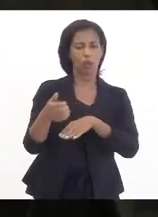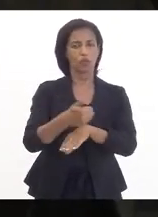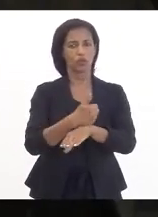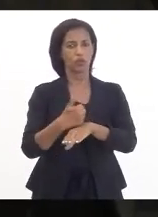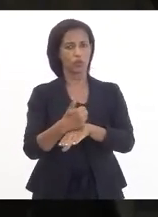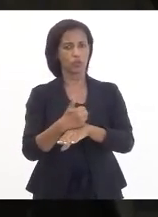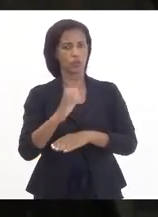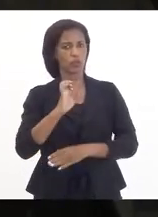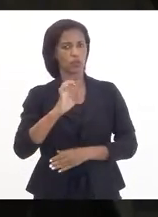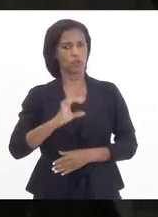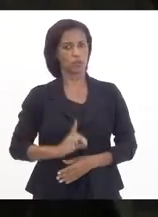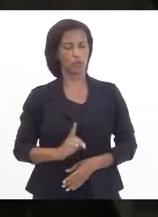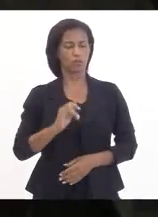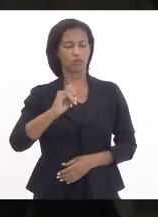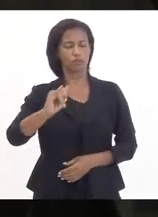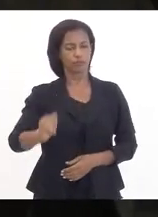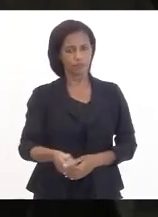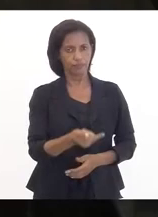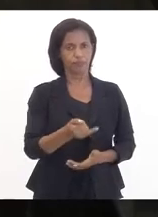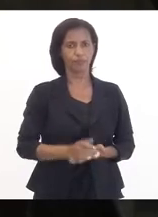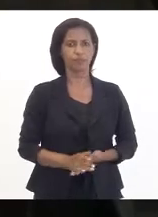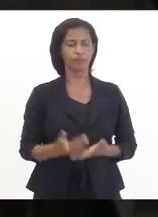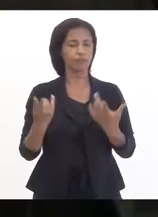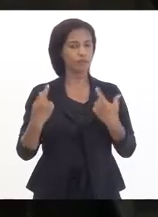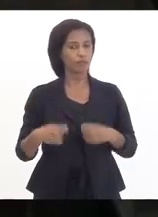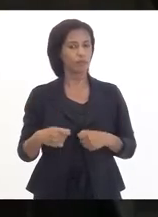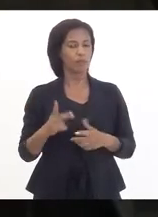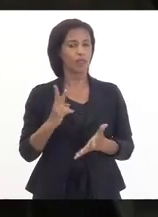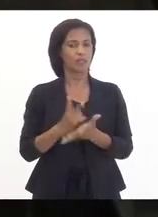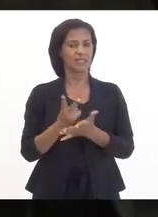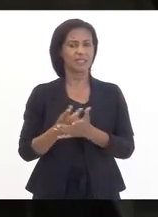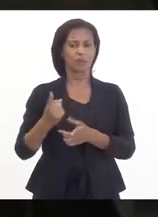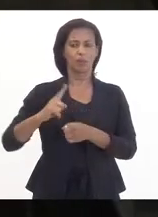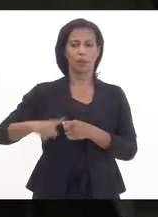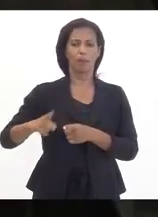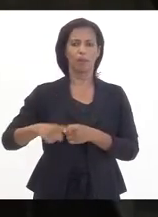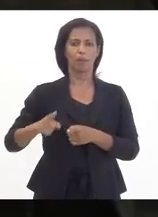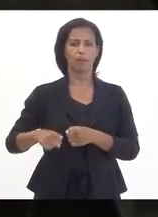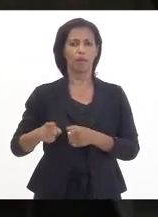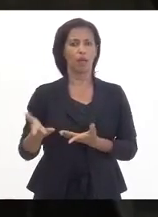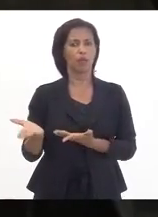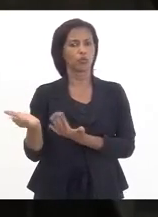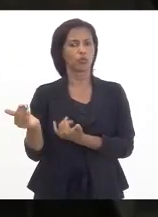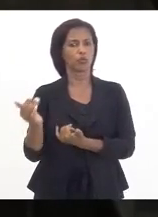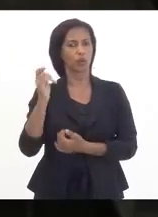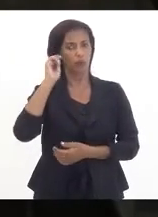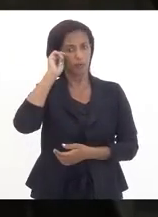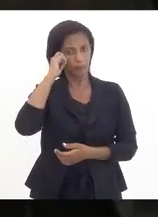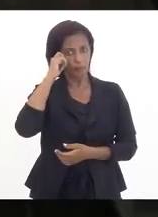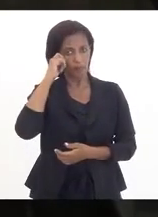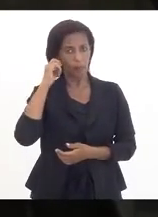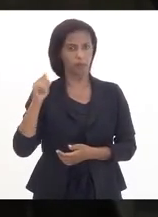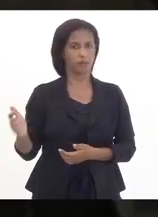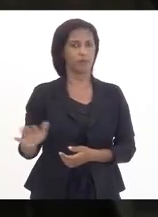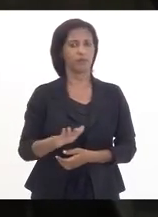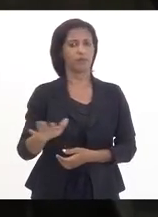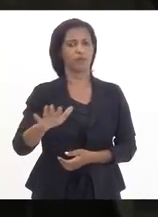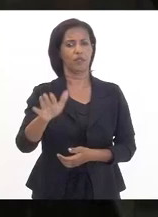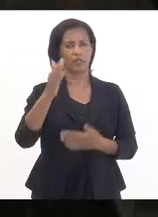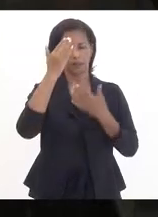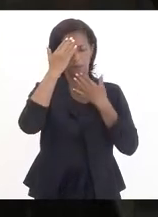de cidadania, de oportunidades, que tem sido sistematicamente negada, sobretudo aos jovens negros, pobres e favelados. Muito